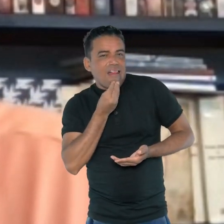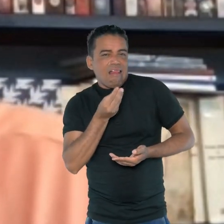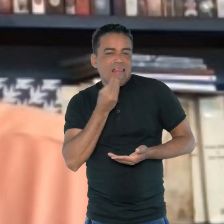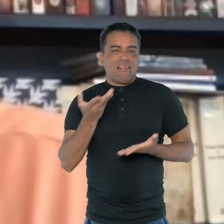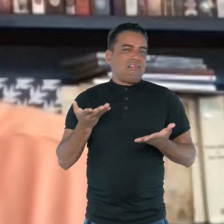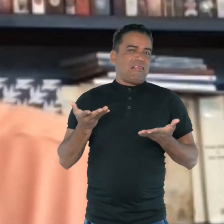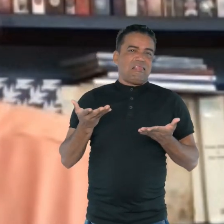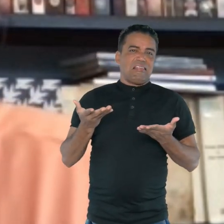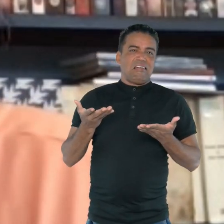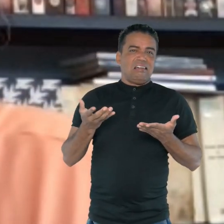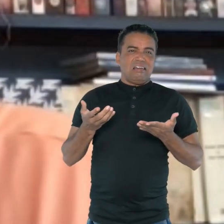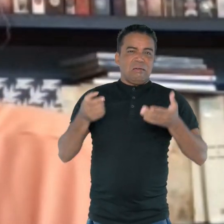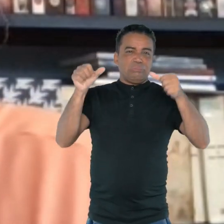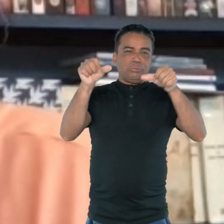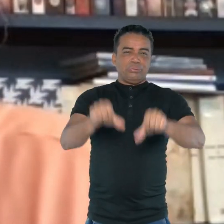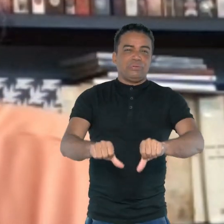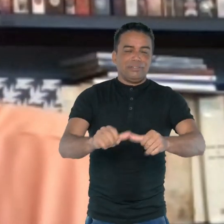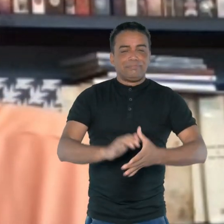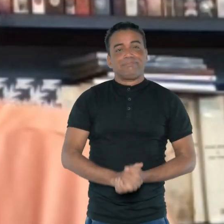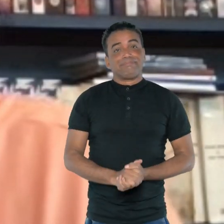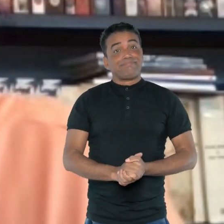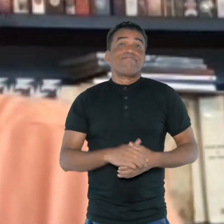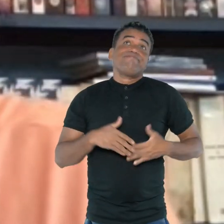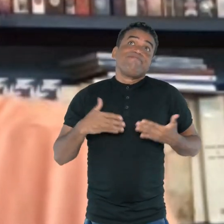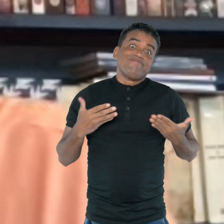ficaria descuidada. Então, assim,